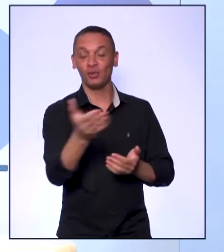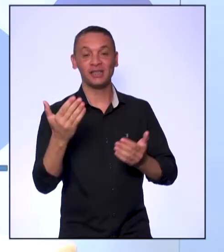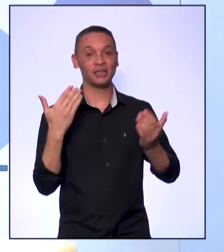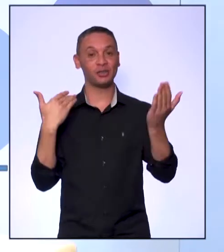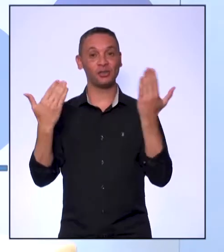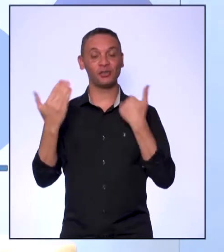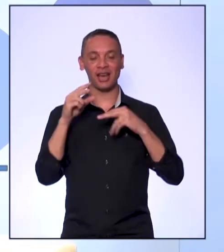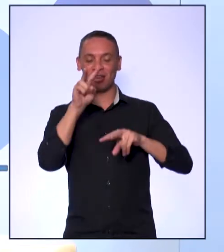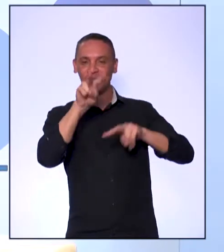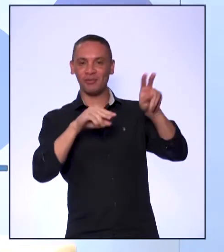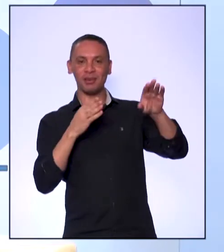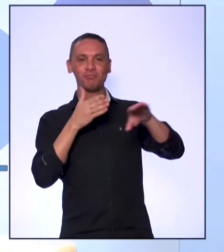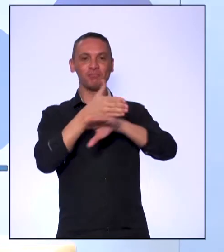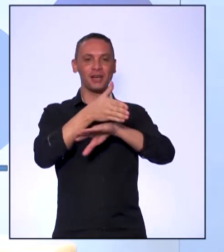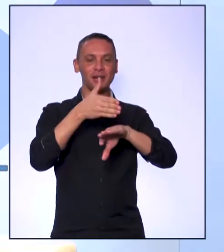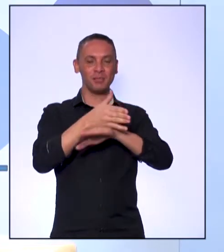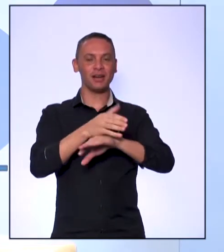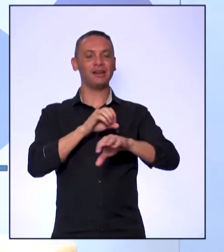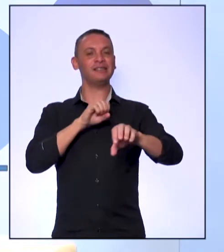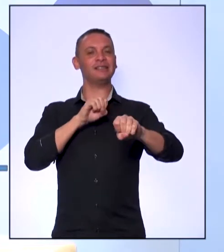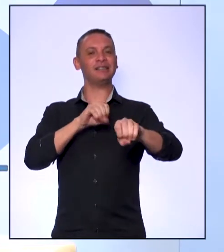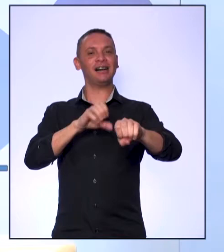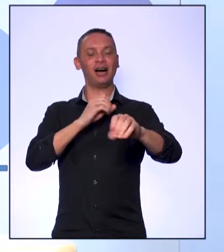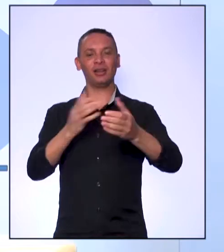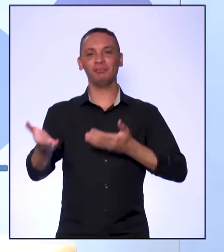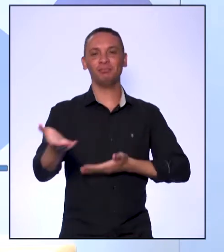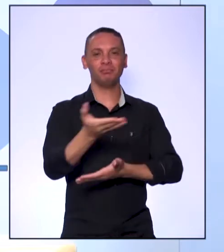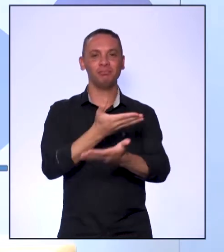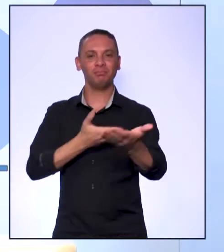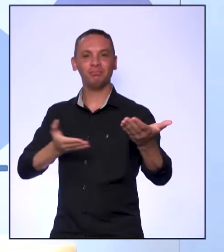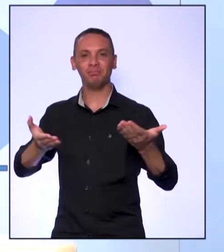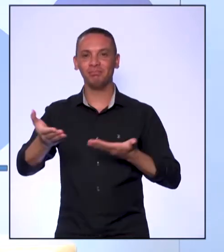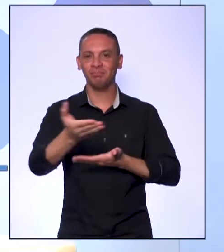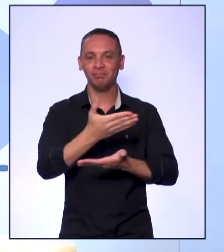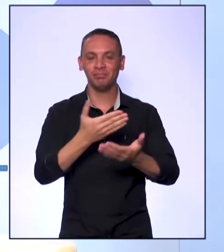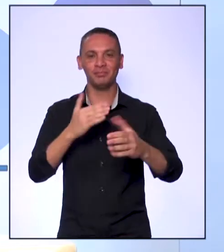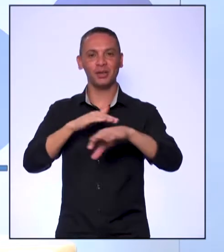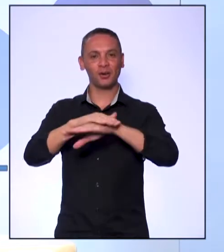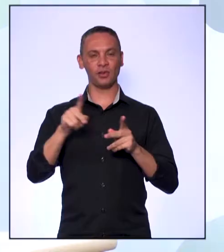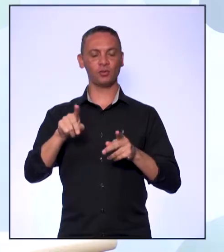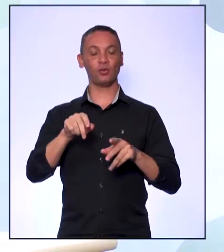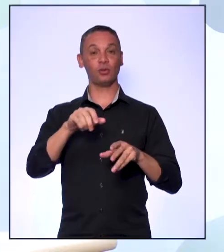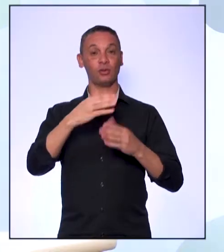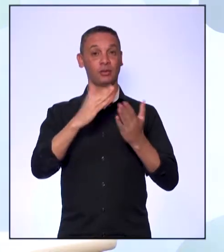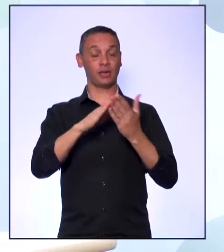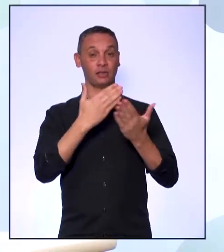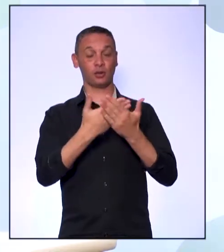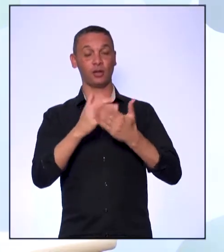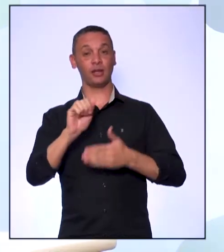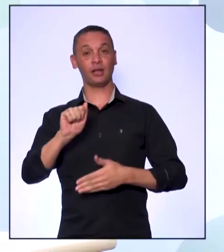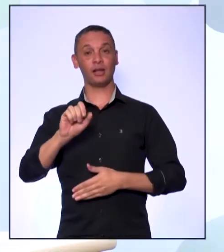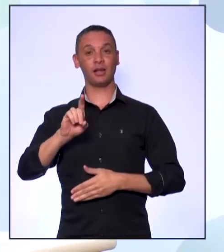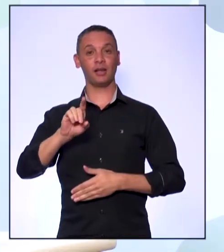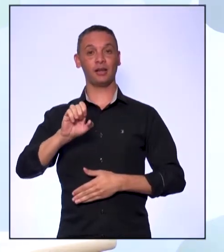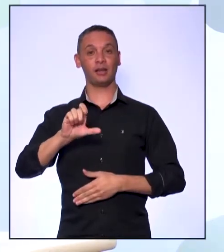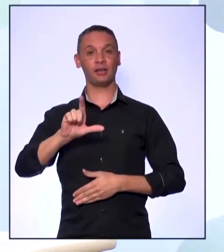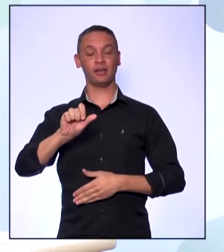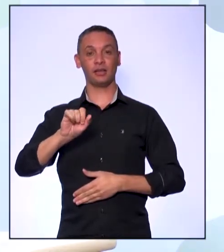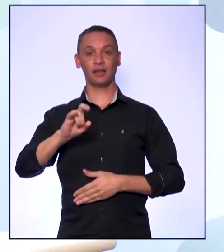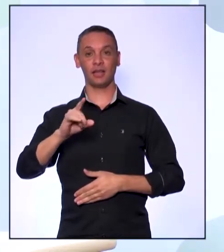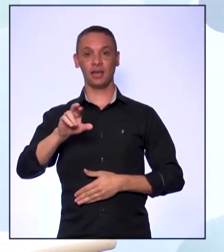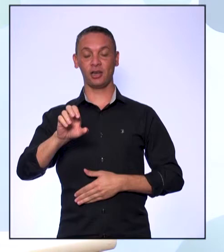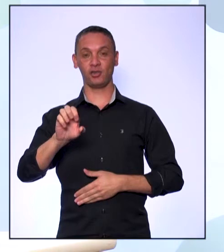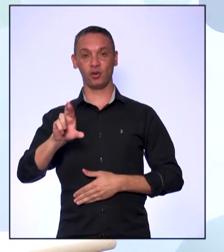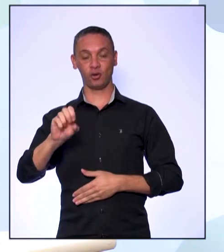no chat. Vai ser uma aula bem interativa, né, professor Wilson? Sejam bem-vindos a essa aula que a gente vai falar um